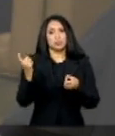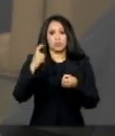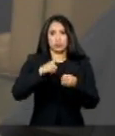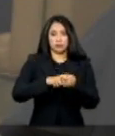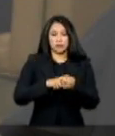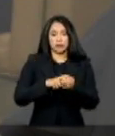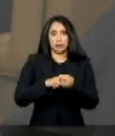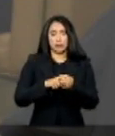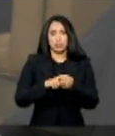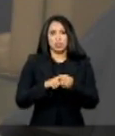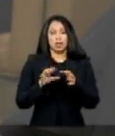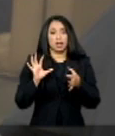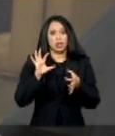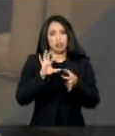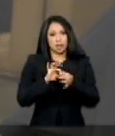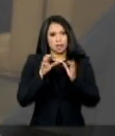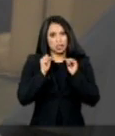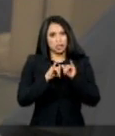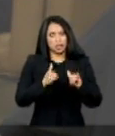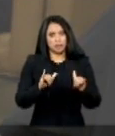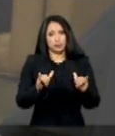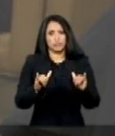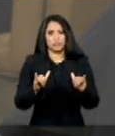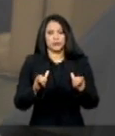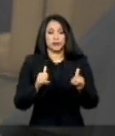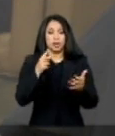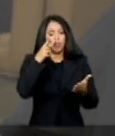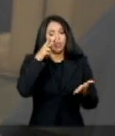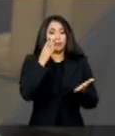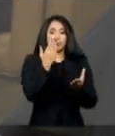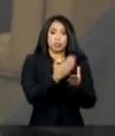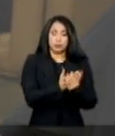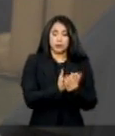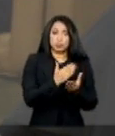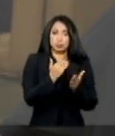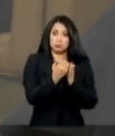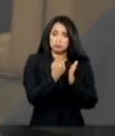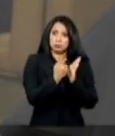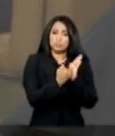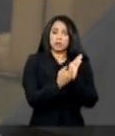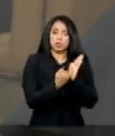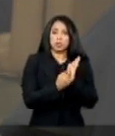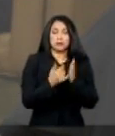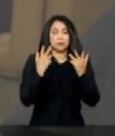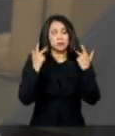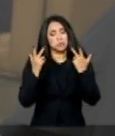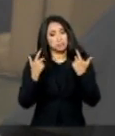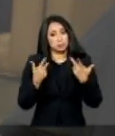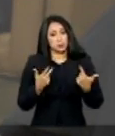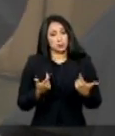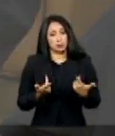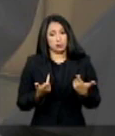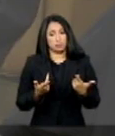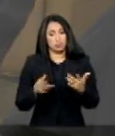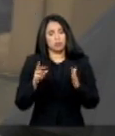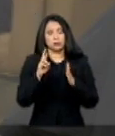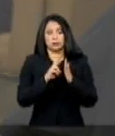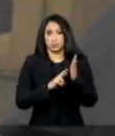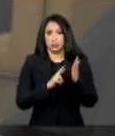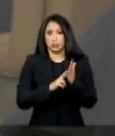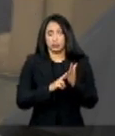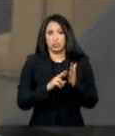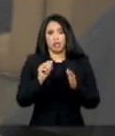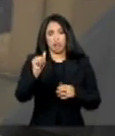concessionária ela tem que observar o procedimento legal ea resolução toda a normativa da agência reguladora a aneel